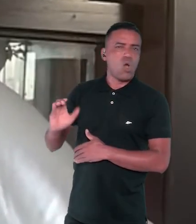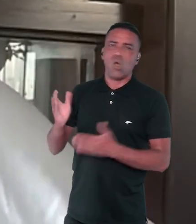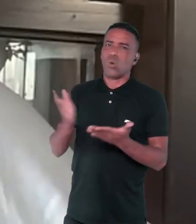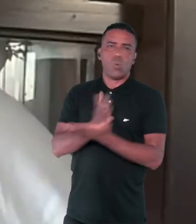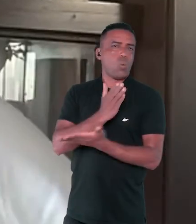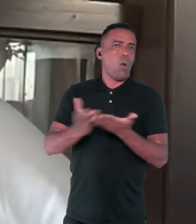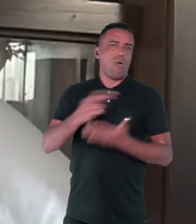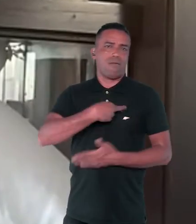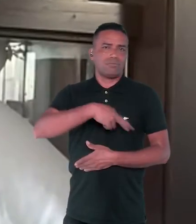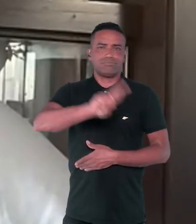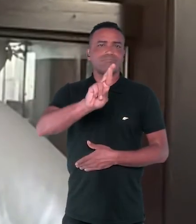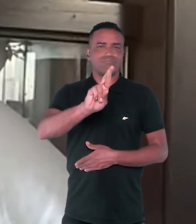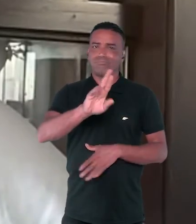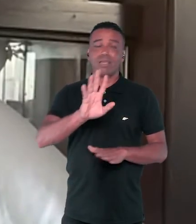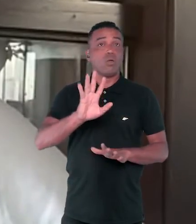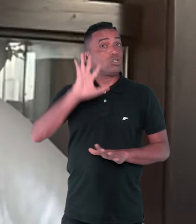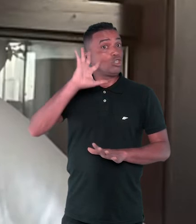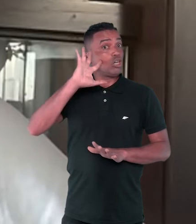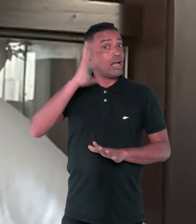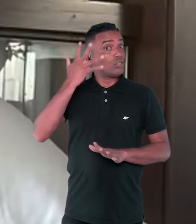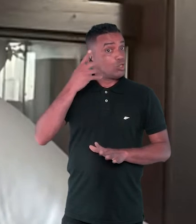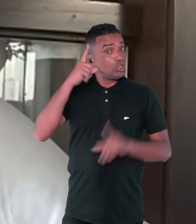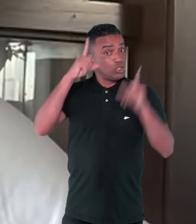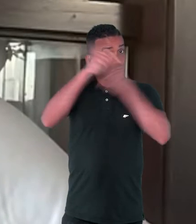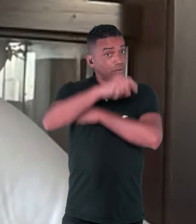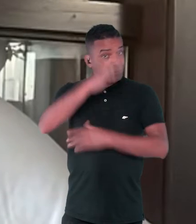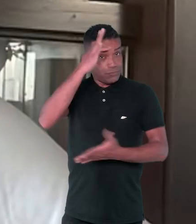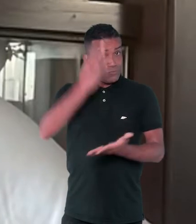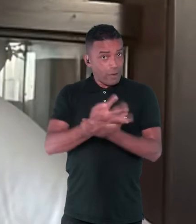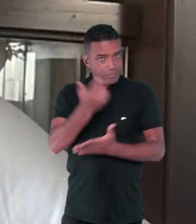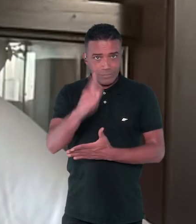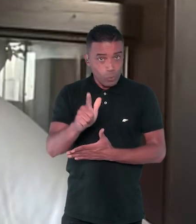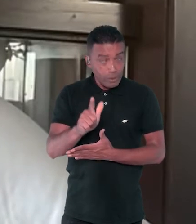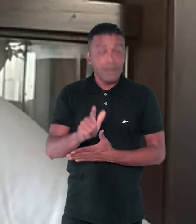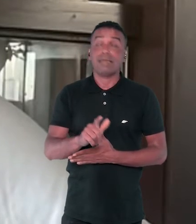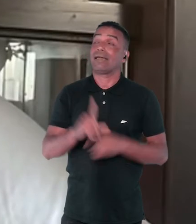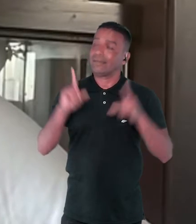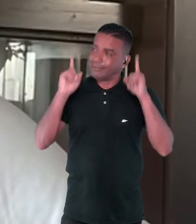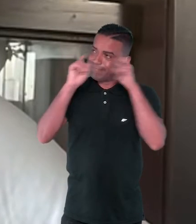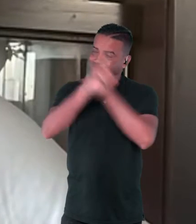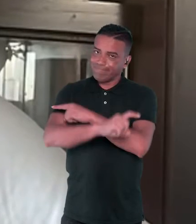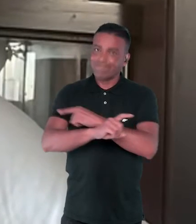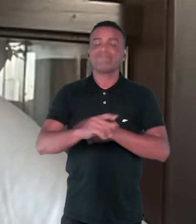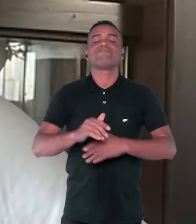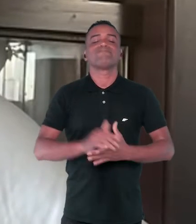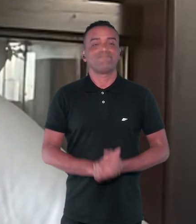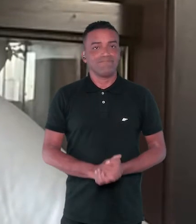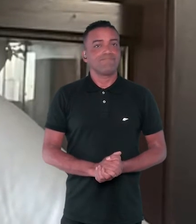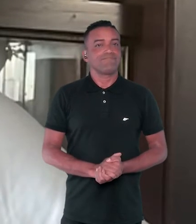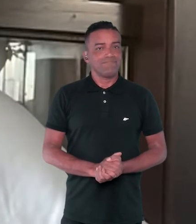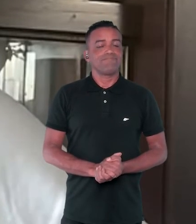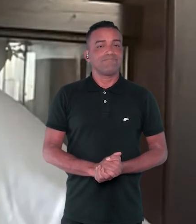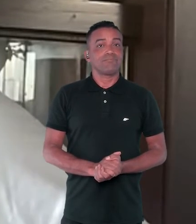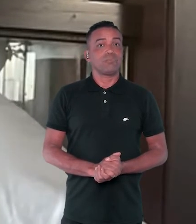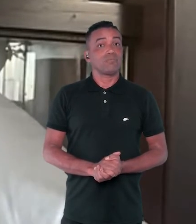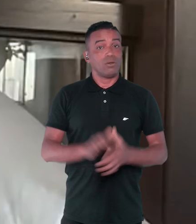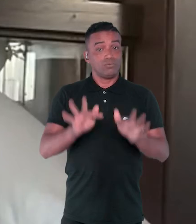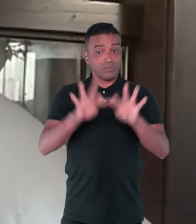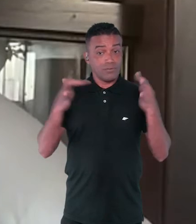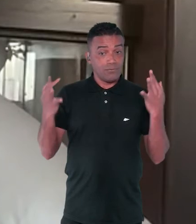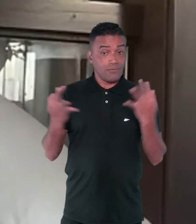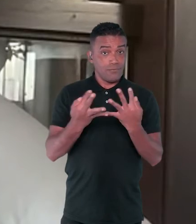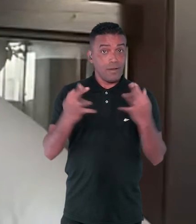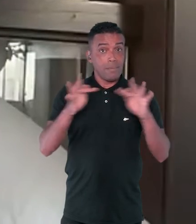Qualquer. Eu acho difícil não ter fé em alguma coisa, sabe? É difícil não ter fé. Então, a